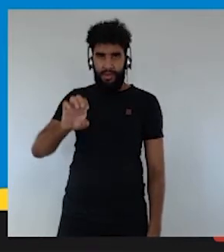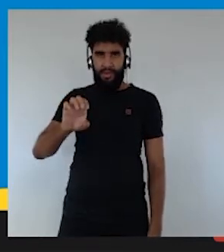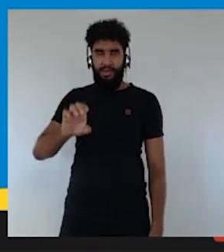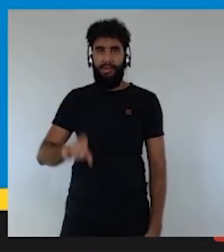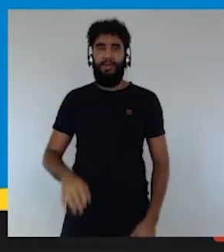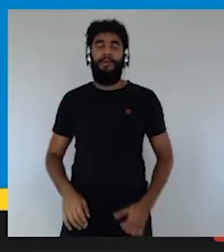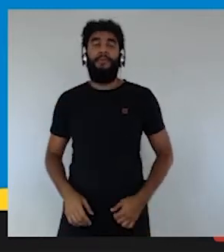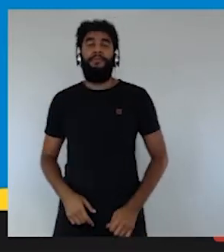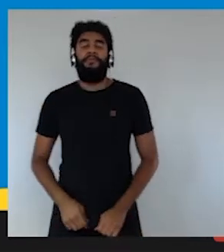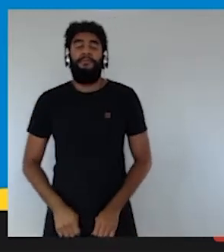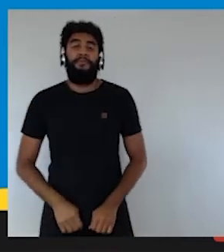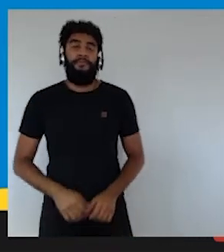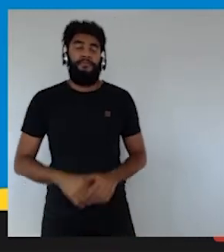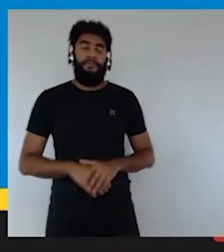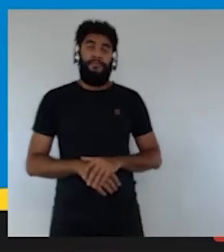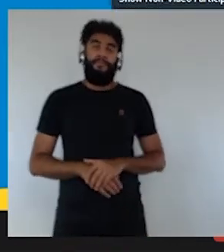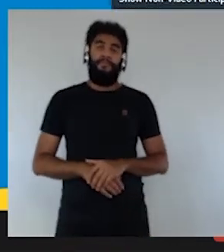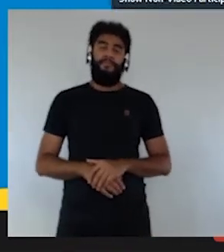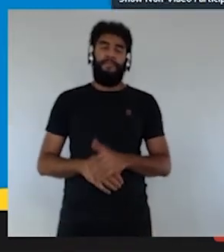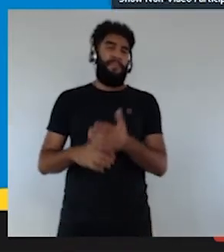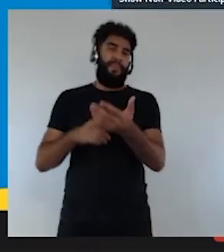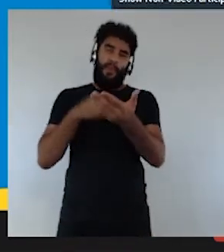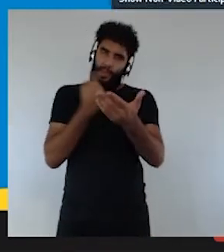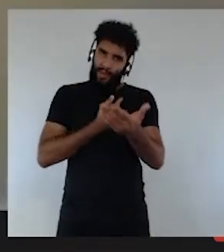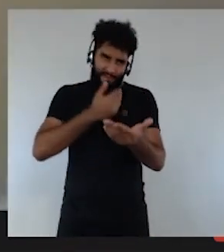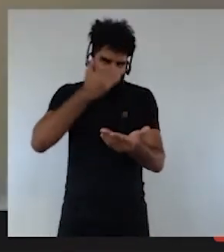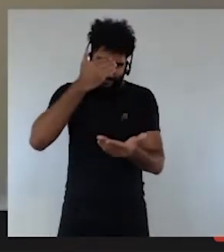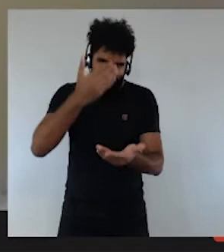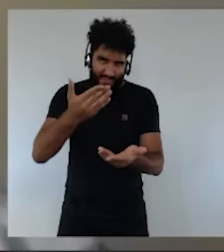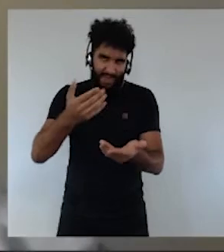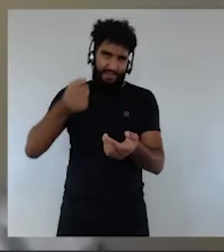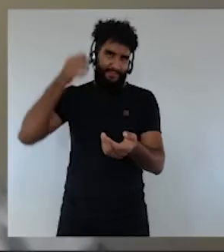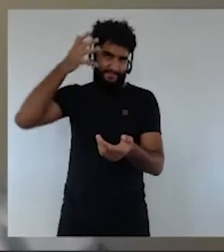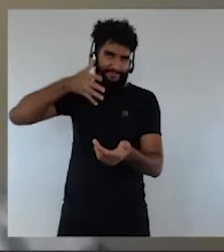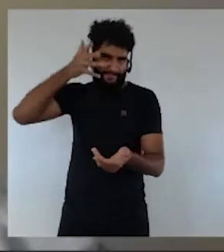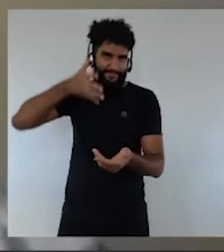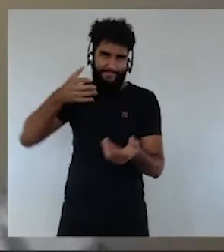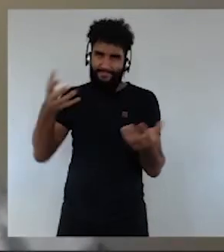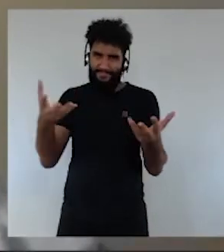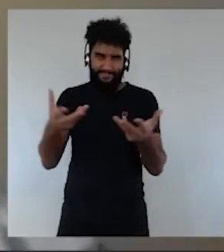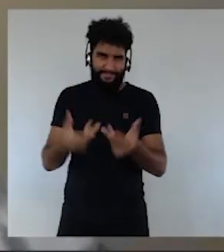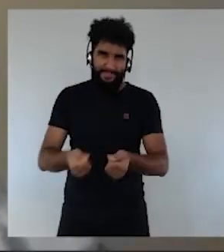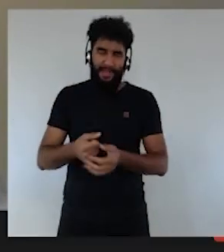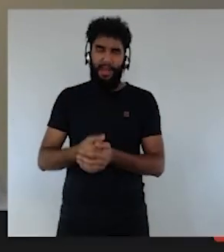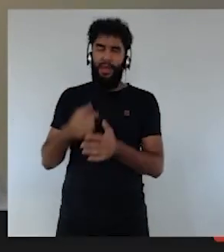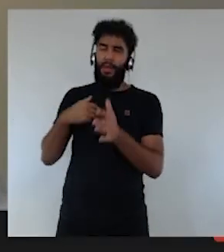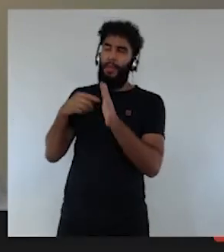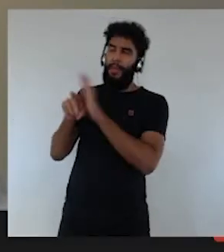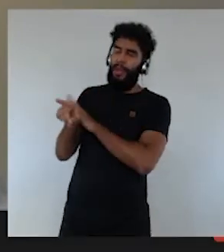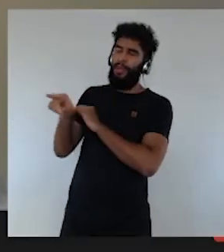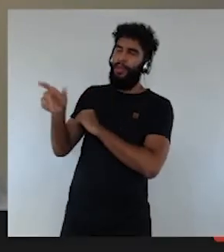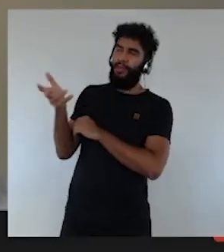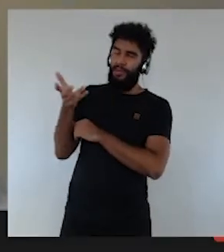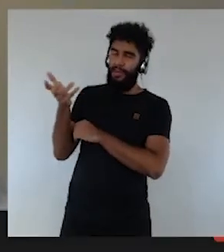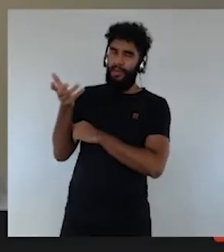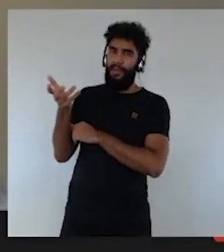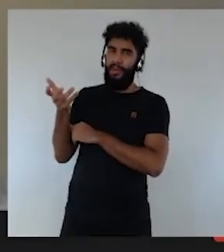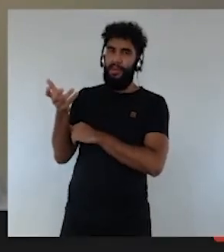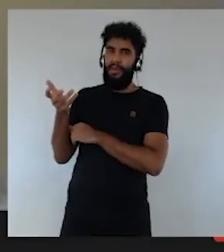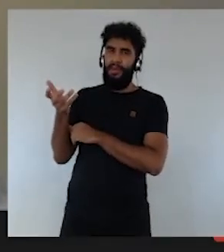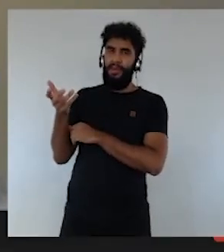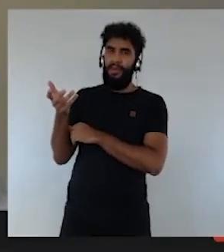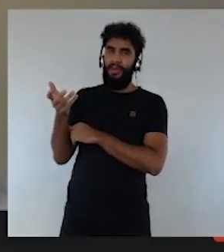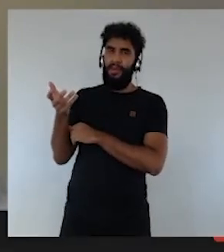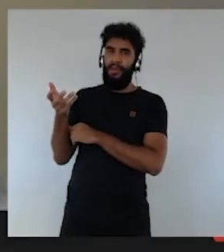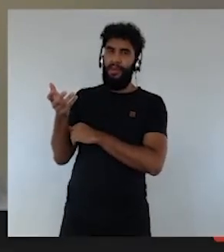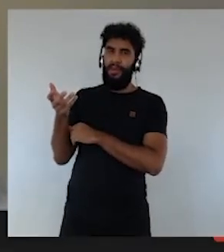Nós que agradecemos, doutor Daniel Nogueira, pelas suas palavras, e gostaria de perguntar ao senhor se o senhor gostaria de deixar uma